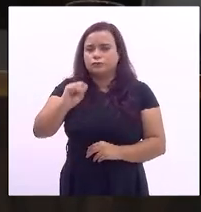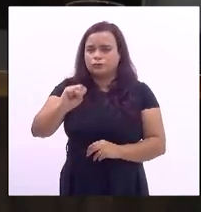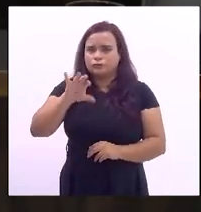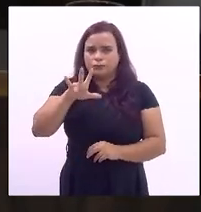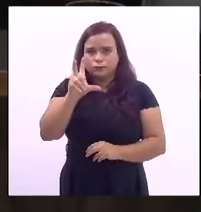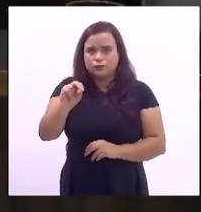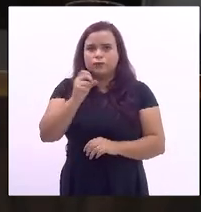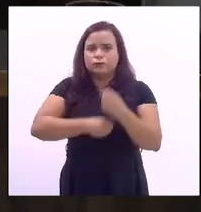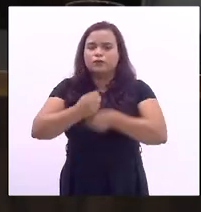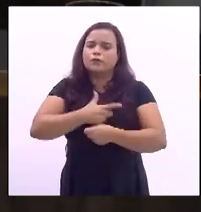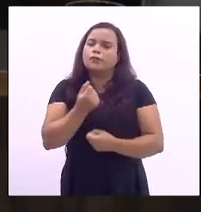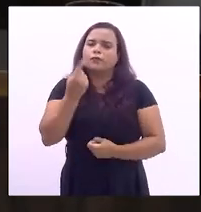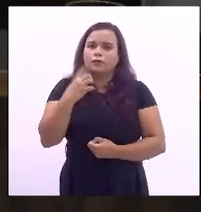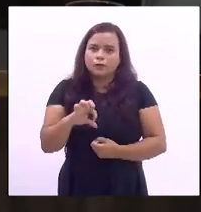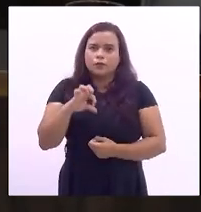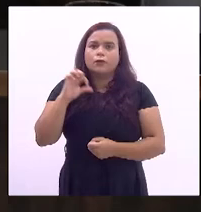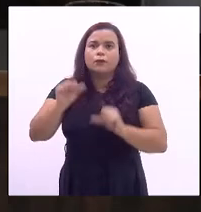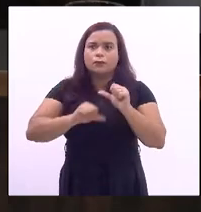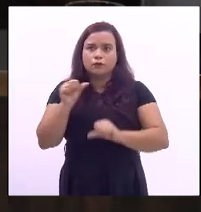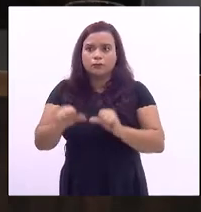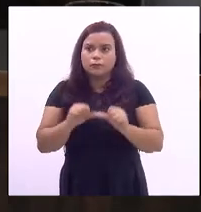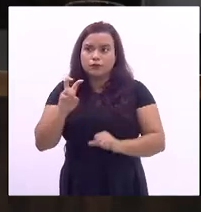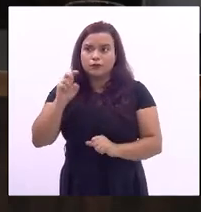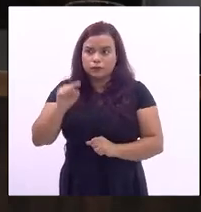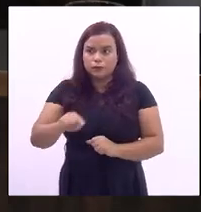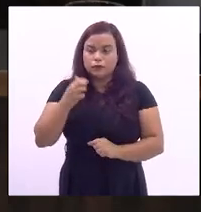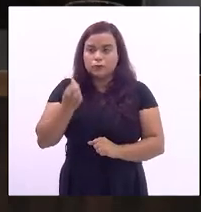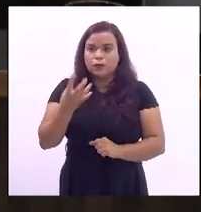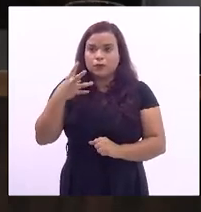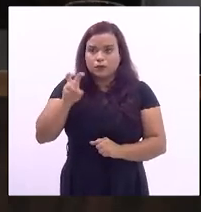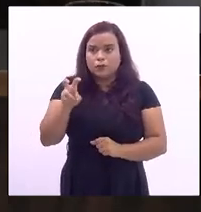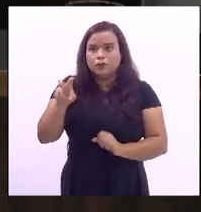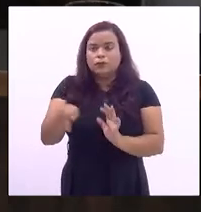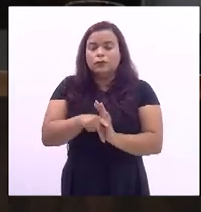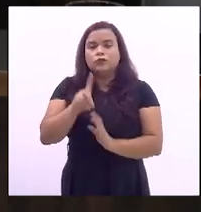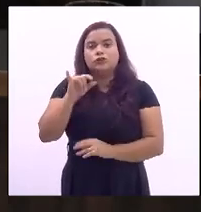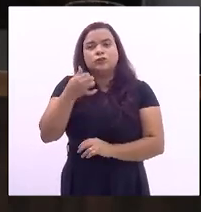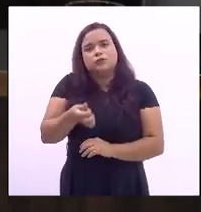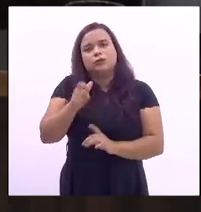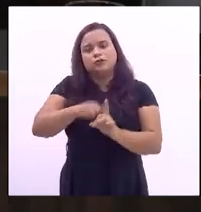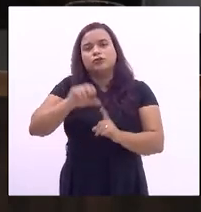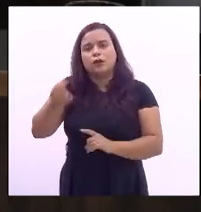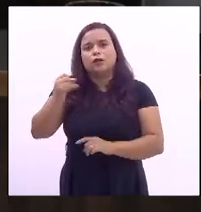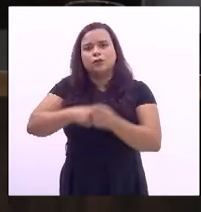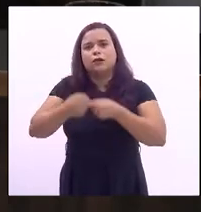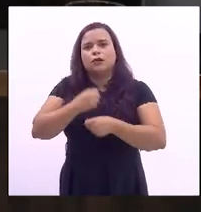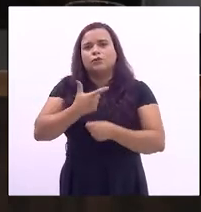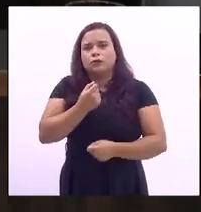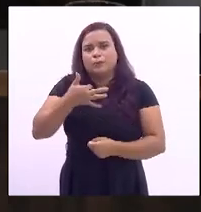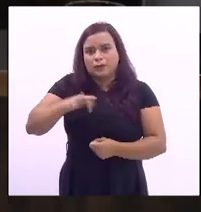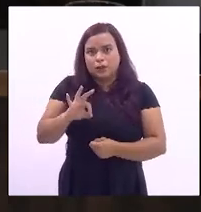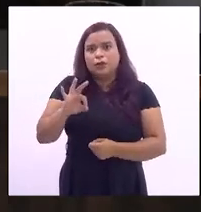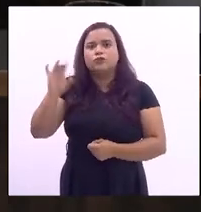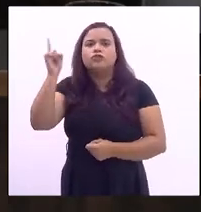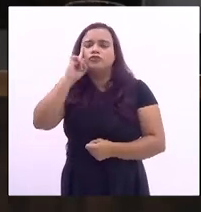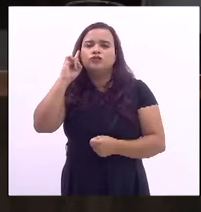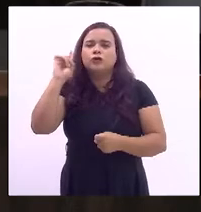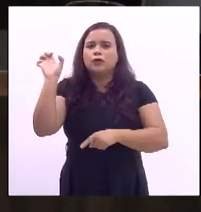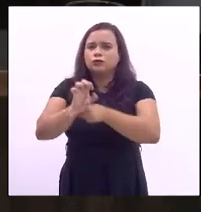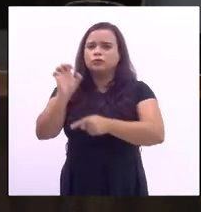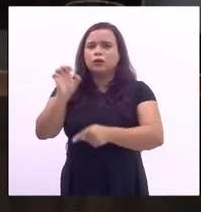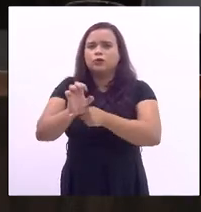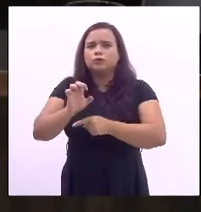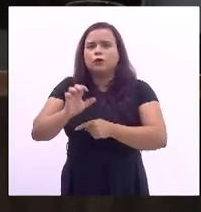19 que que altera lei 5.645 seis Janeiro 2010 para instituir o dia Estadual da